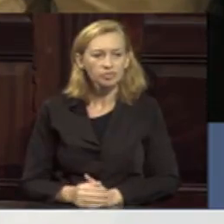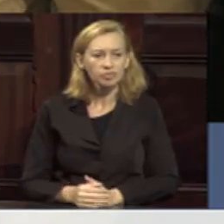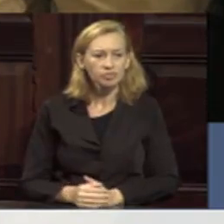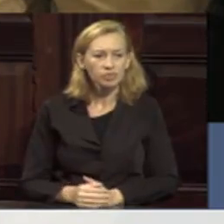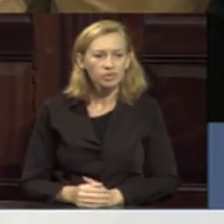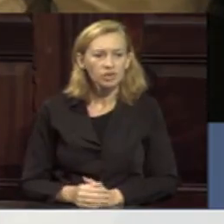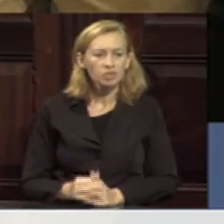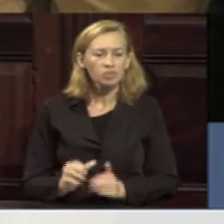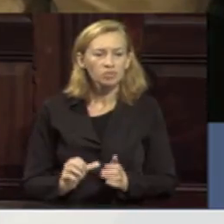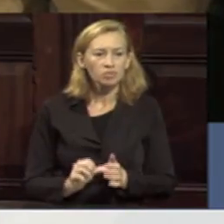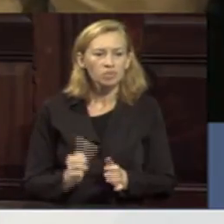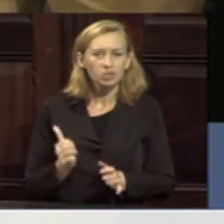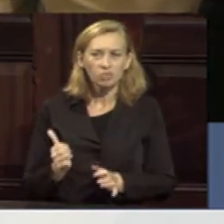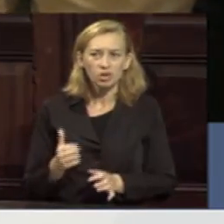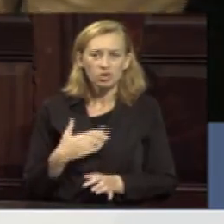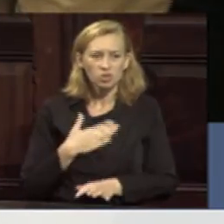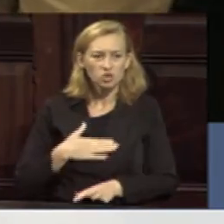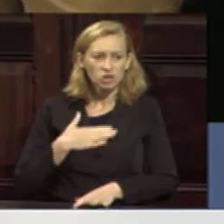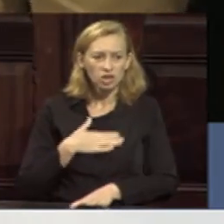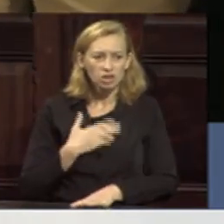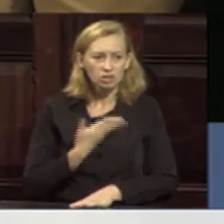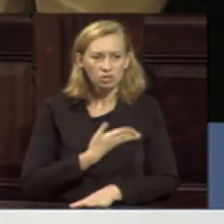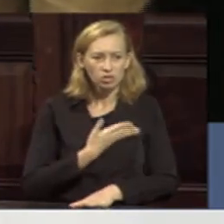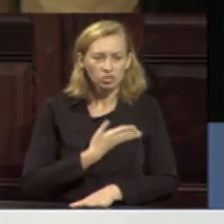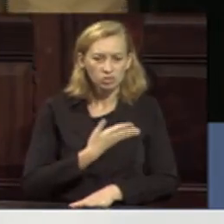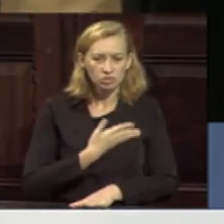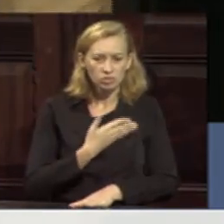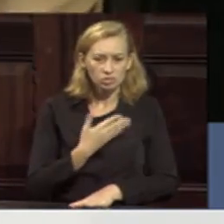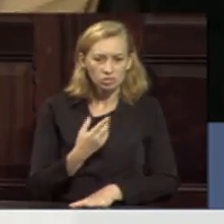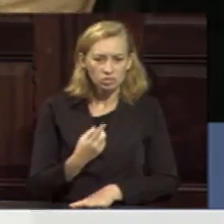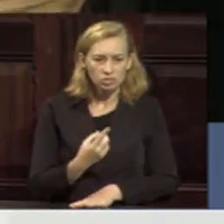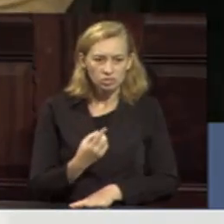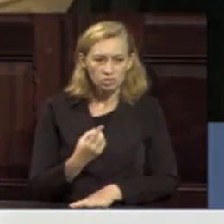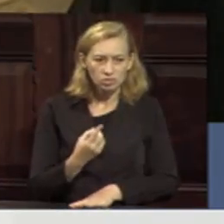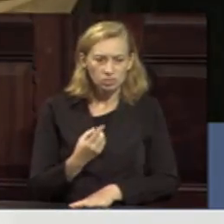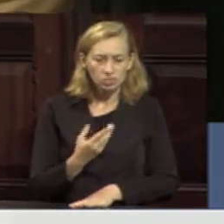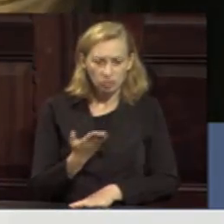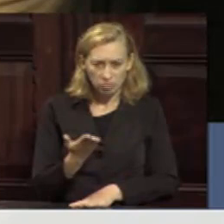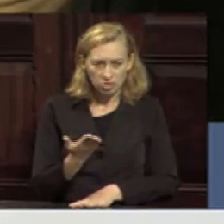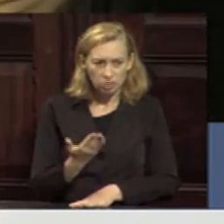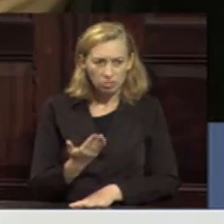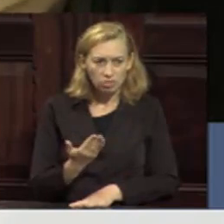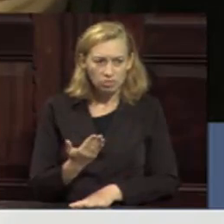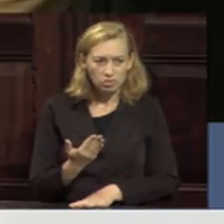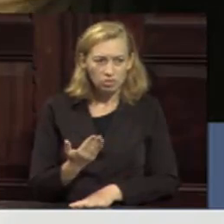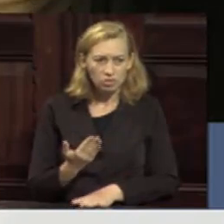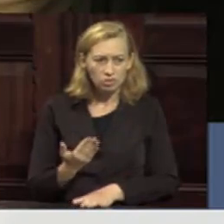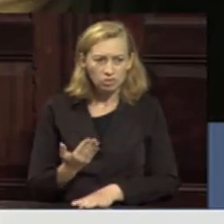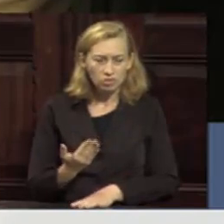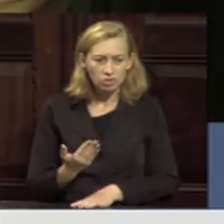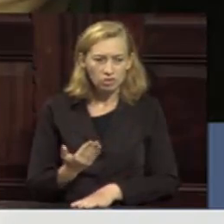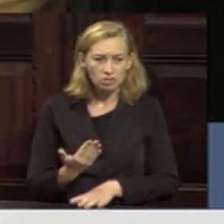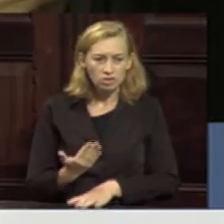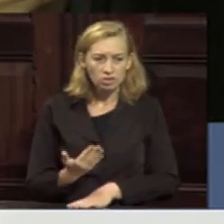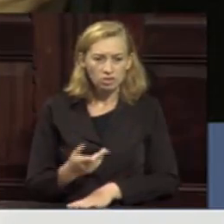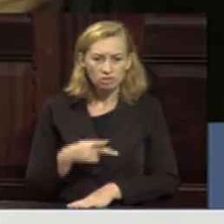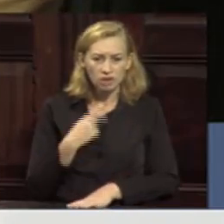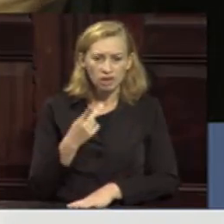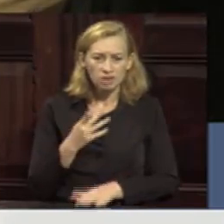Primeiro, eu gostaria que Vossa Excelência levasse a minha solidariedade ao partido e à família da